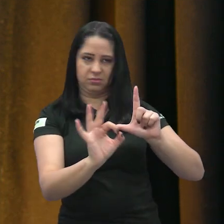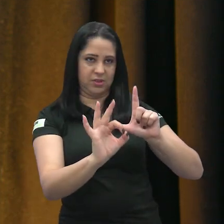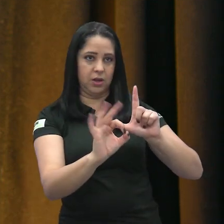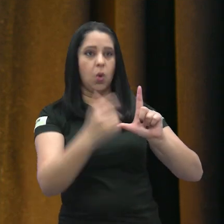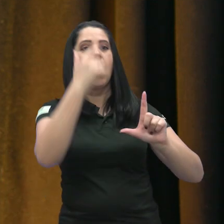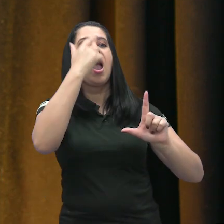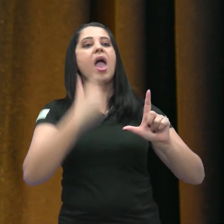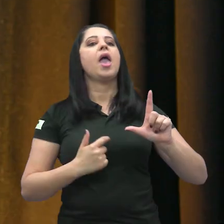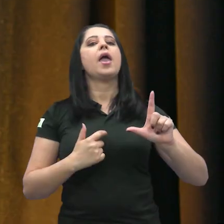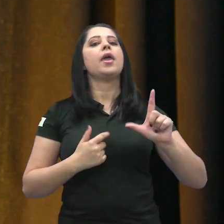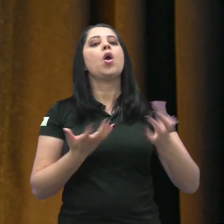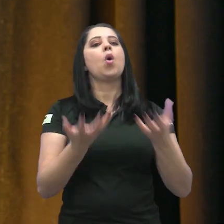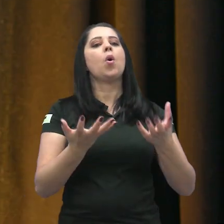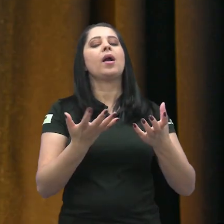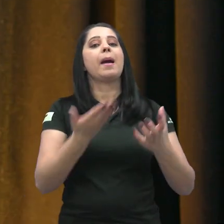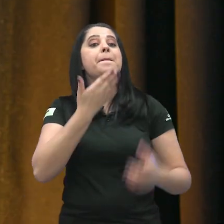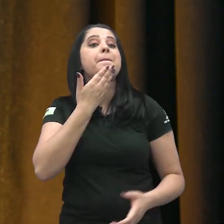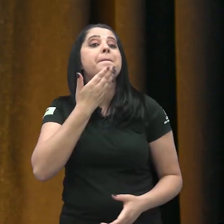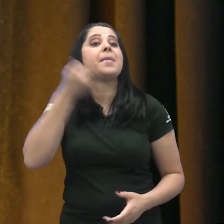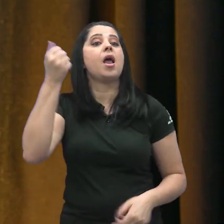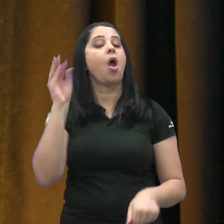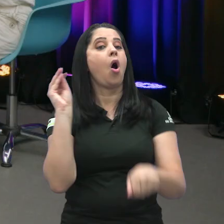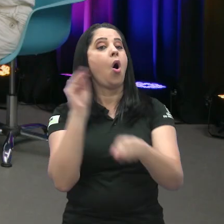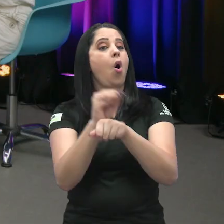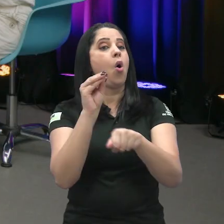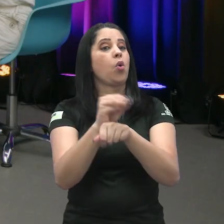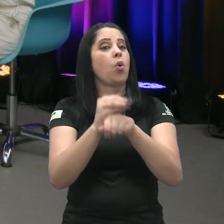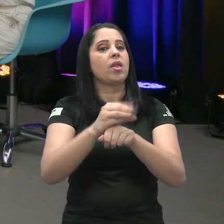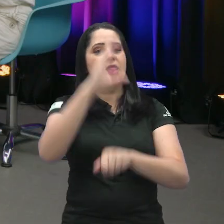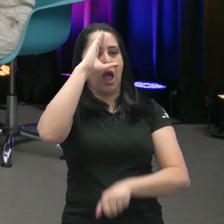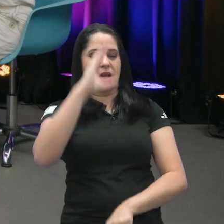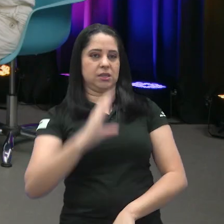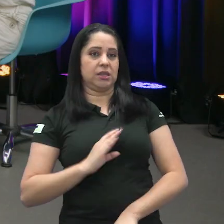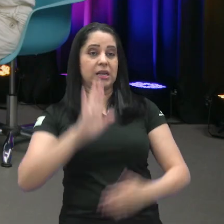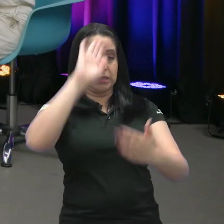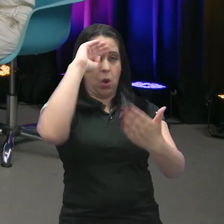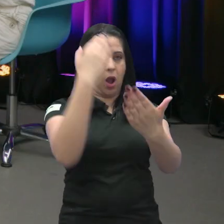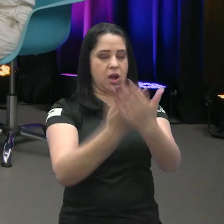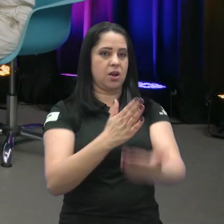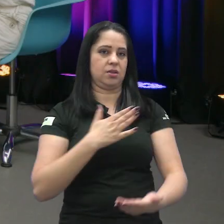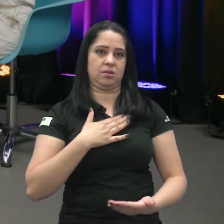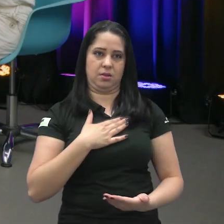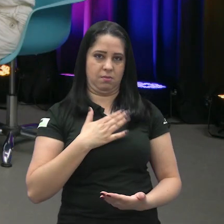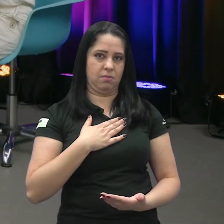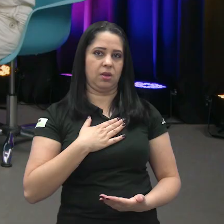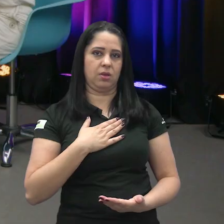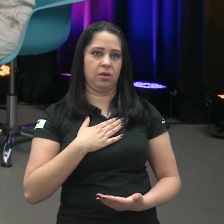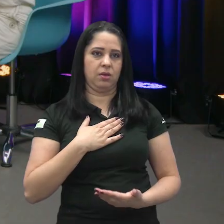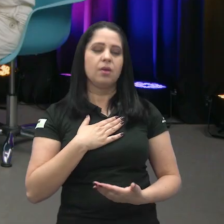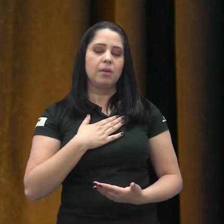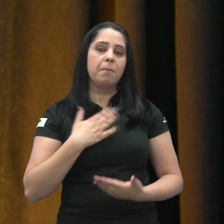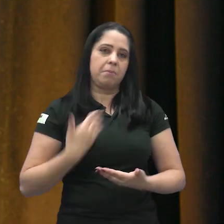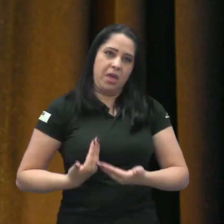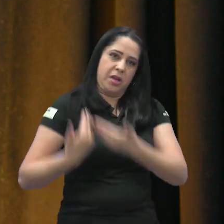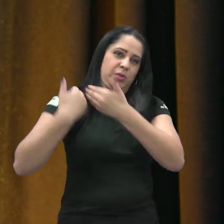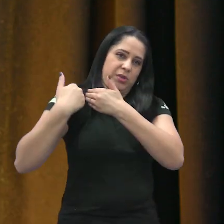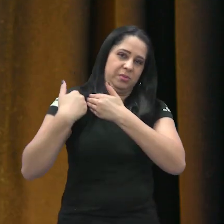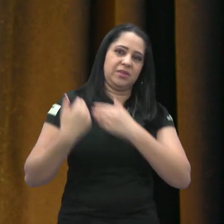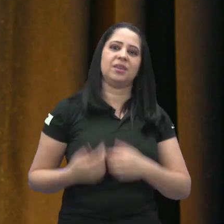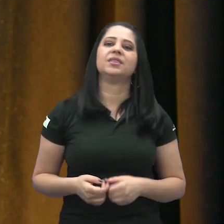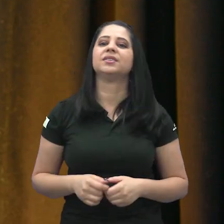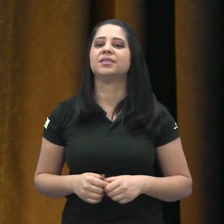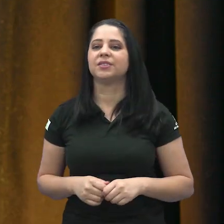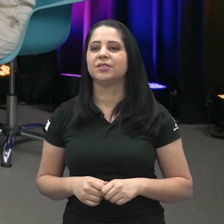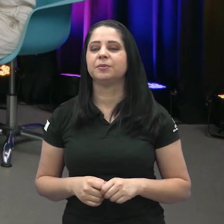eu sou um gestor público e eu quero fazer a melhor entrega possível ao cidadão que acreditou em mim, essa grande função que eu tenho, que é